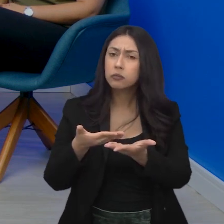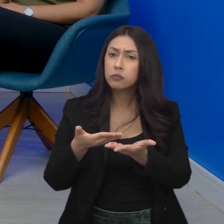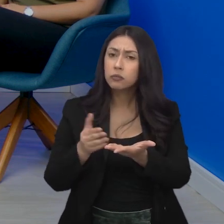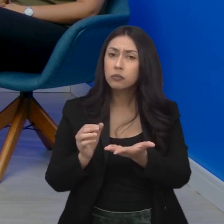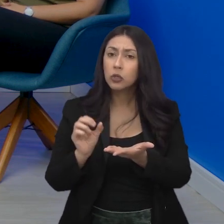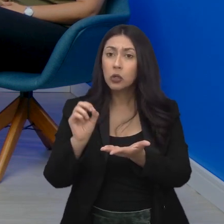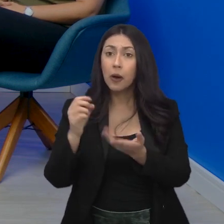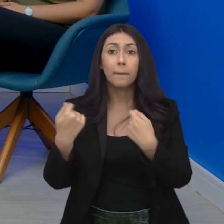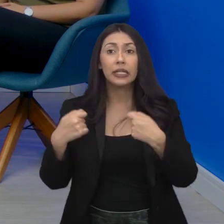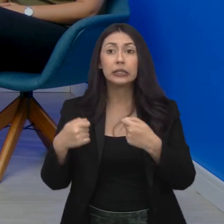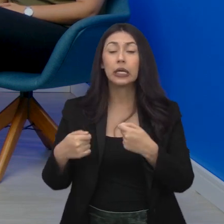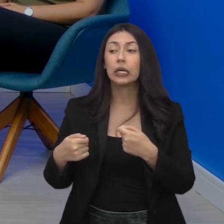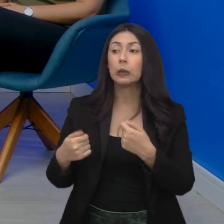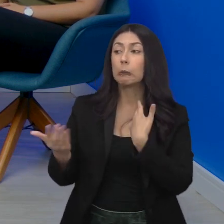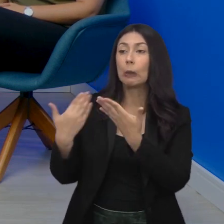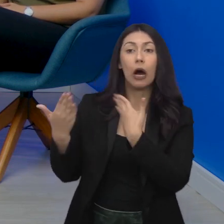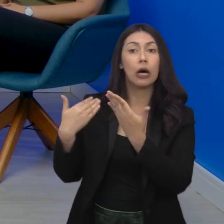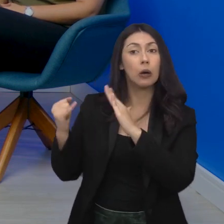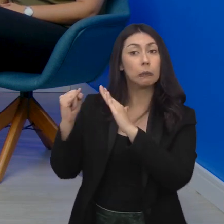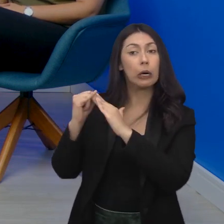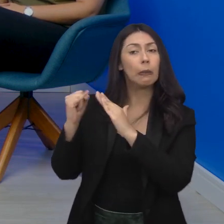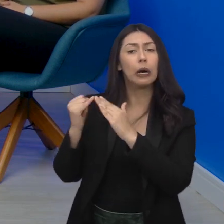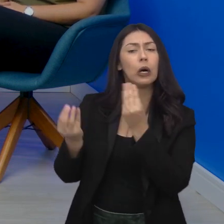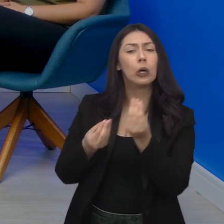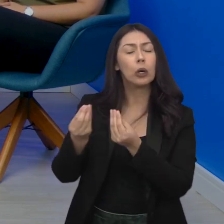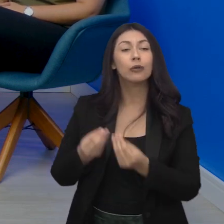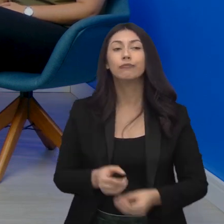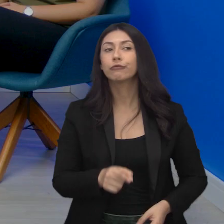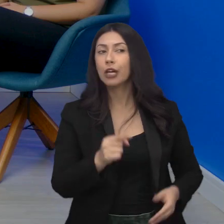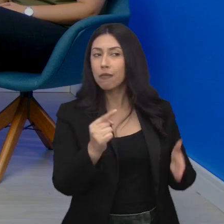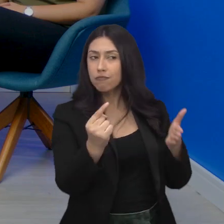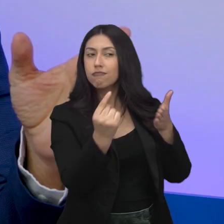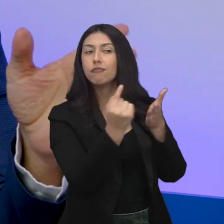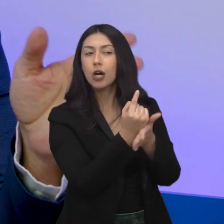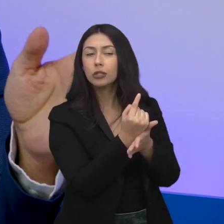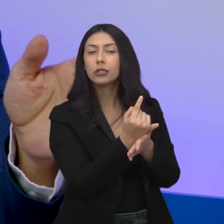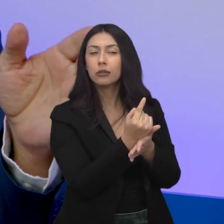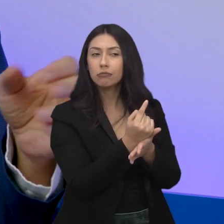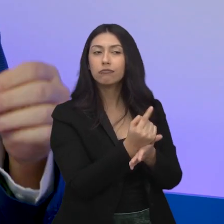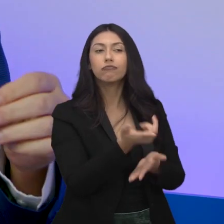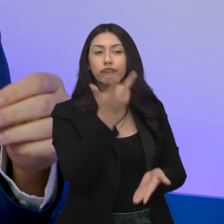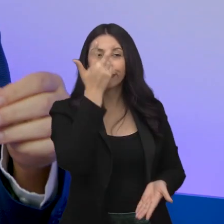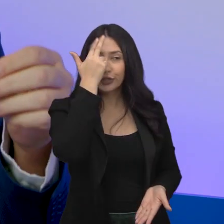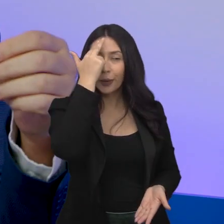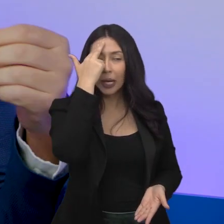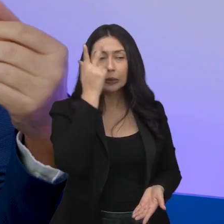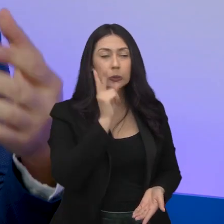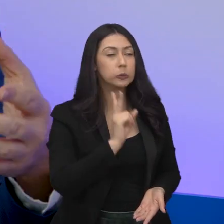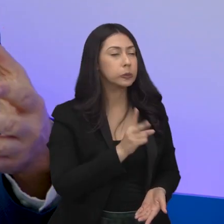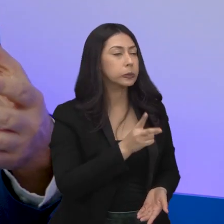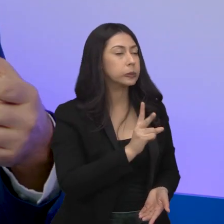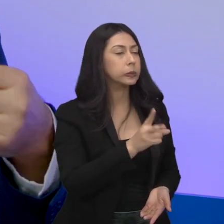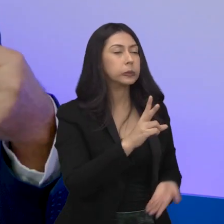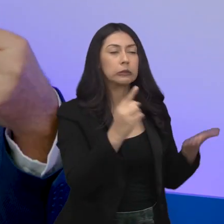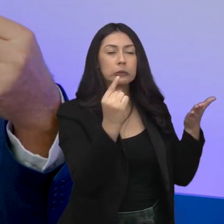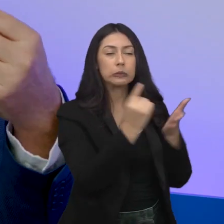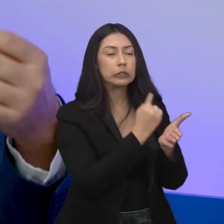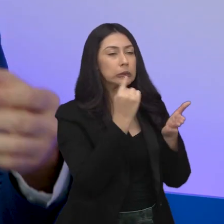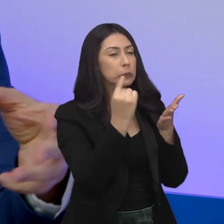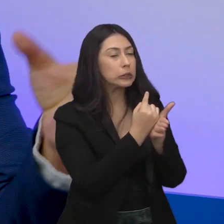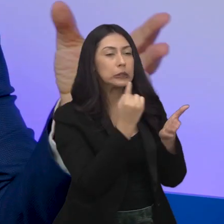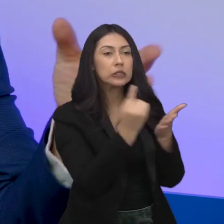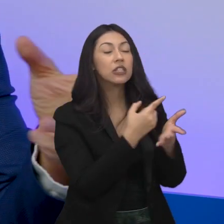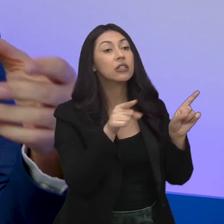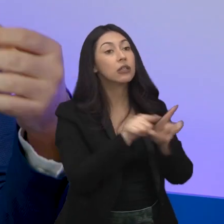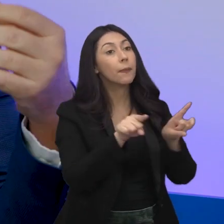forma? O trato passa a ser com a imobiliária ou não? Segue do mesmo jeito? Olha, essa tua pergunta é uma dúvida também muito comum, que a gente sempre recebe lá no escritório,